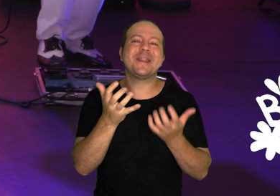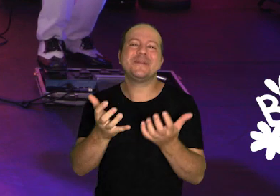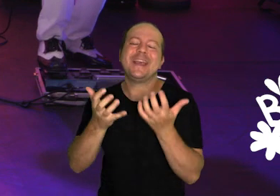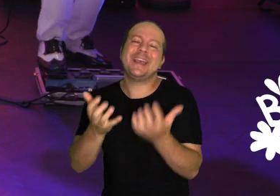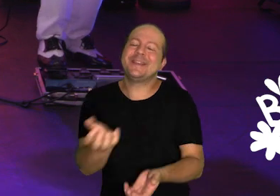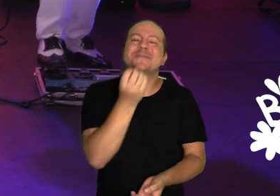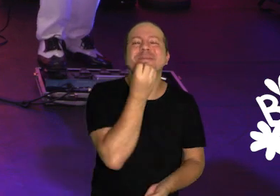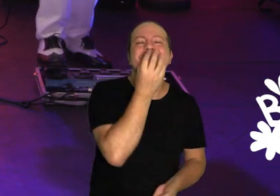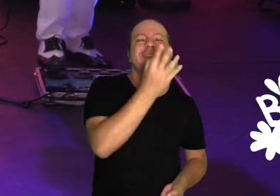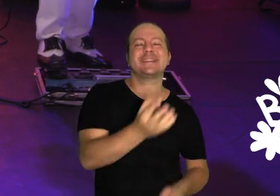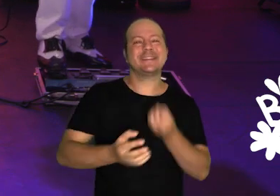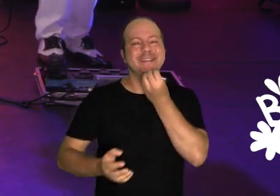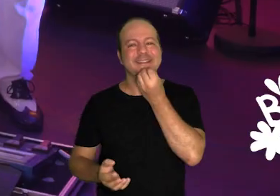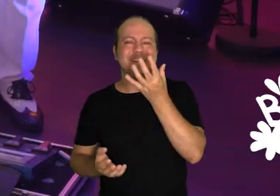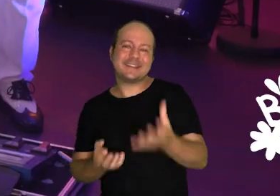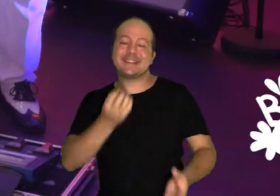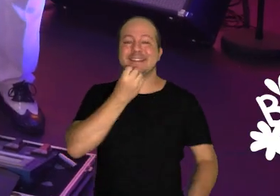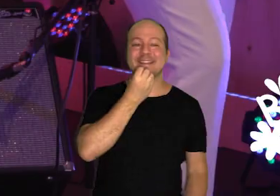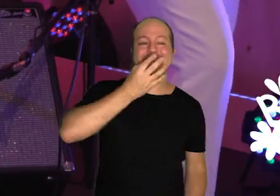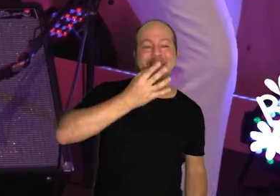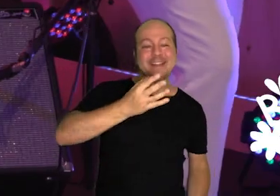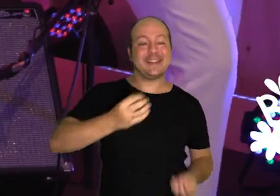eu te quero bem.